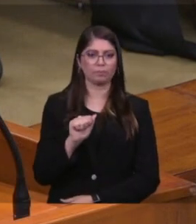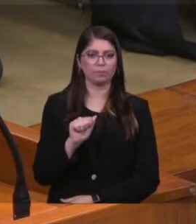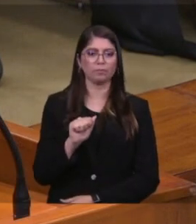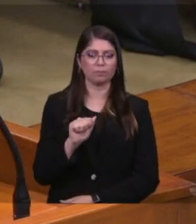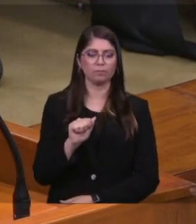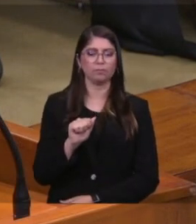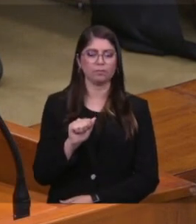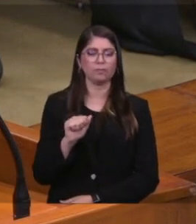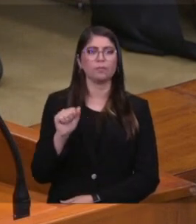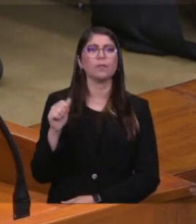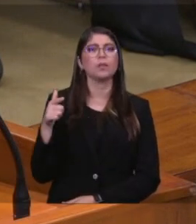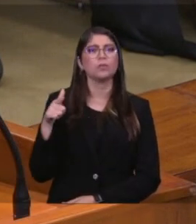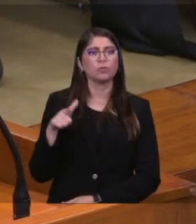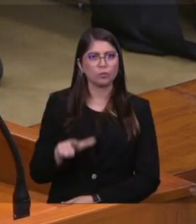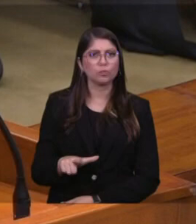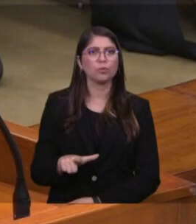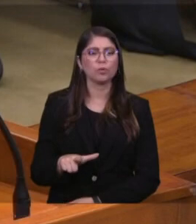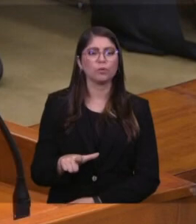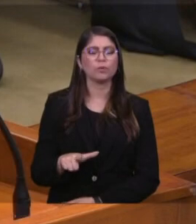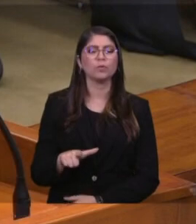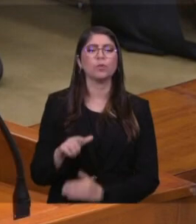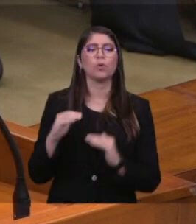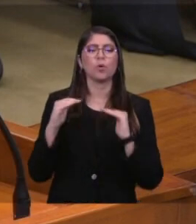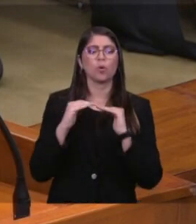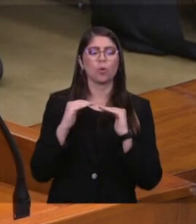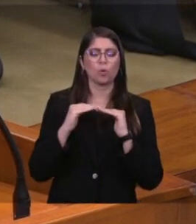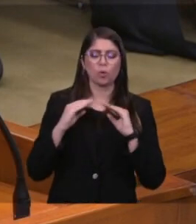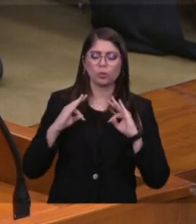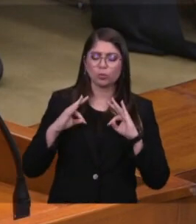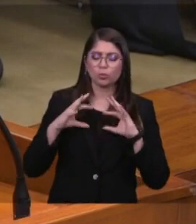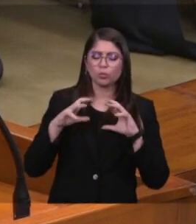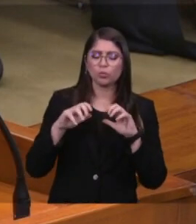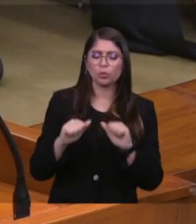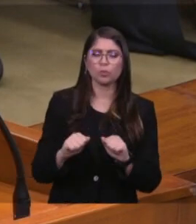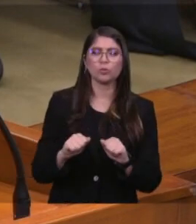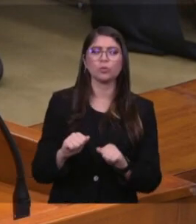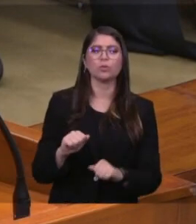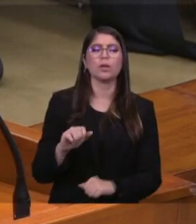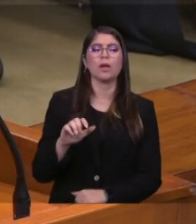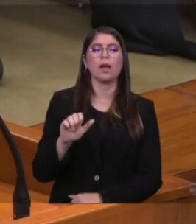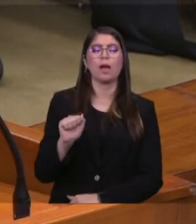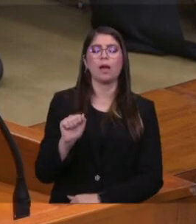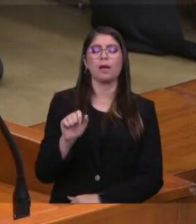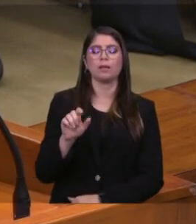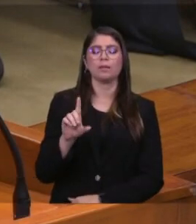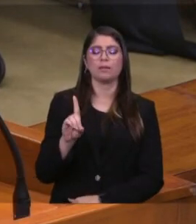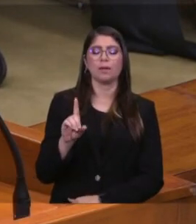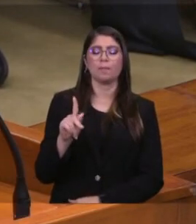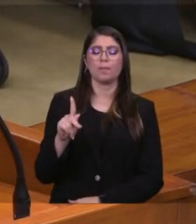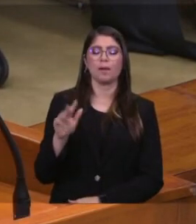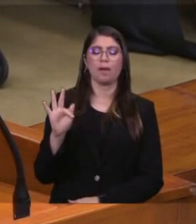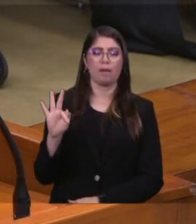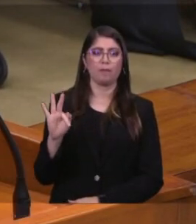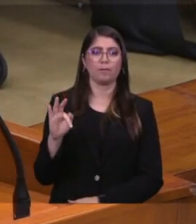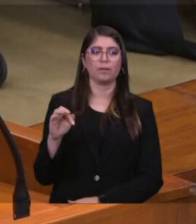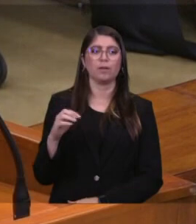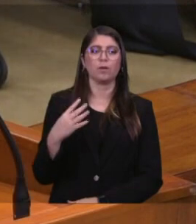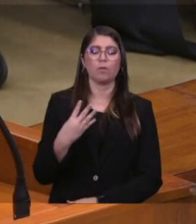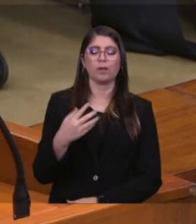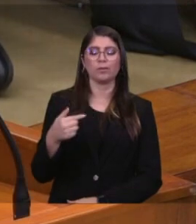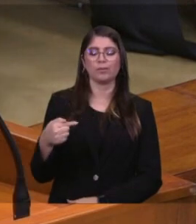reitera absolutamente todos os termos da ADPF 973, que por si só já é